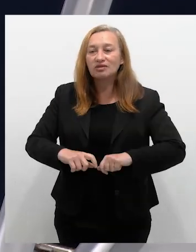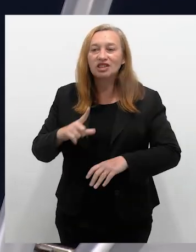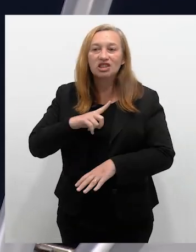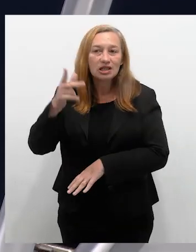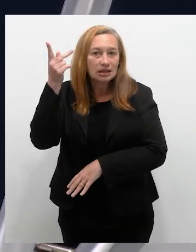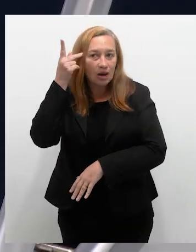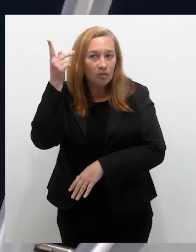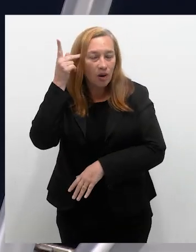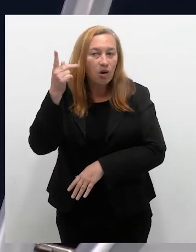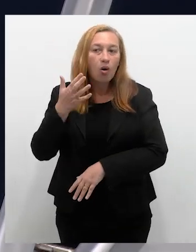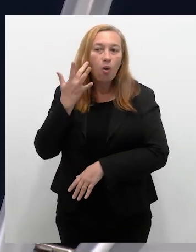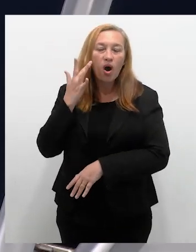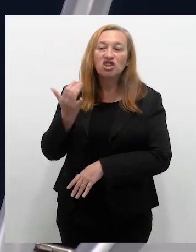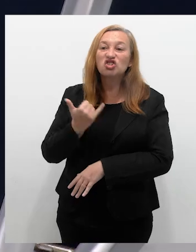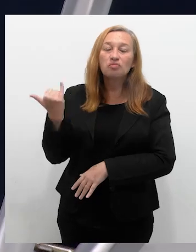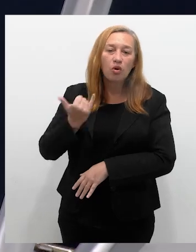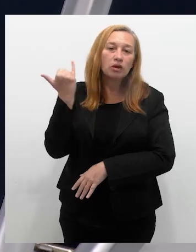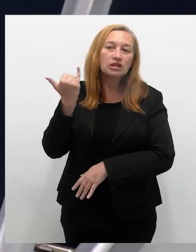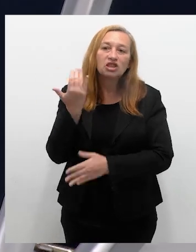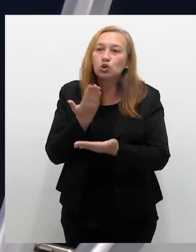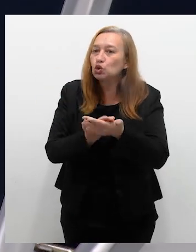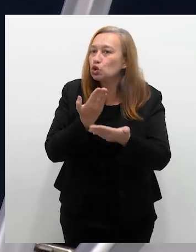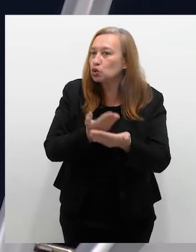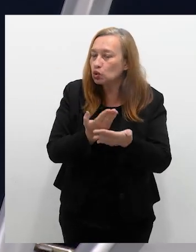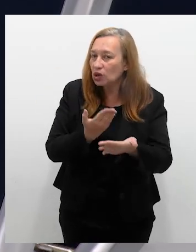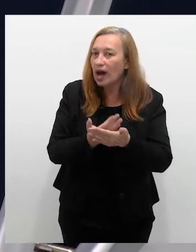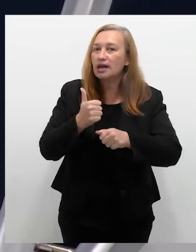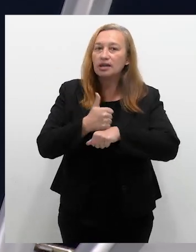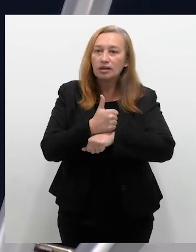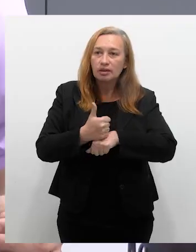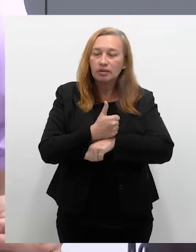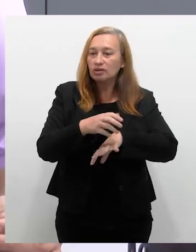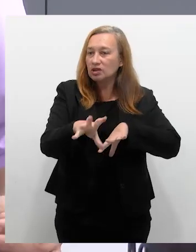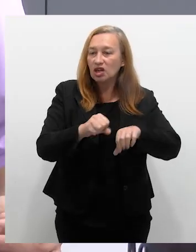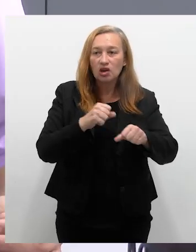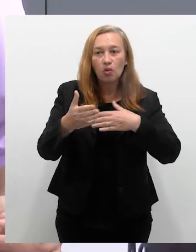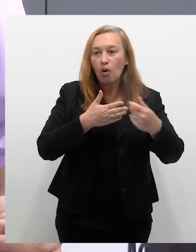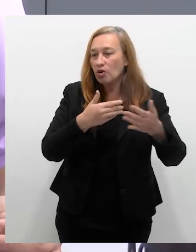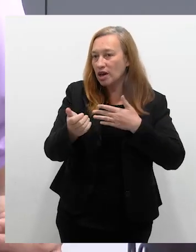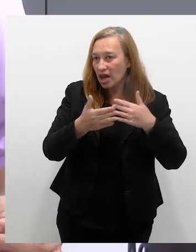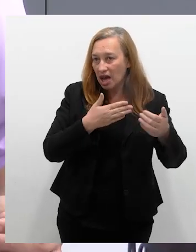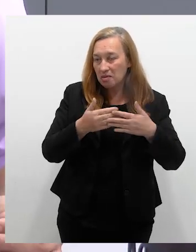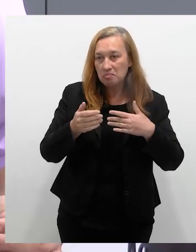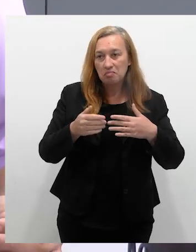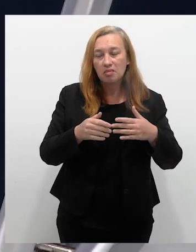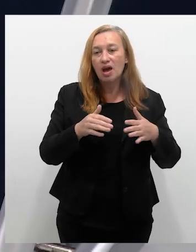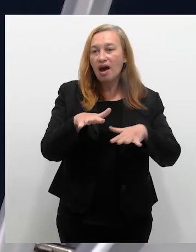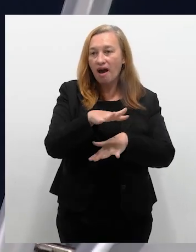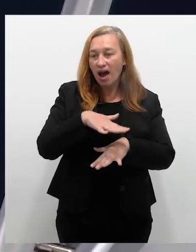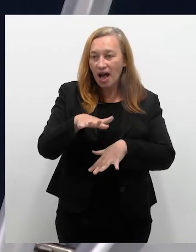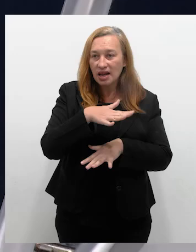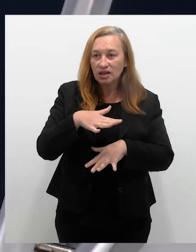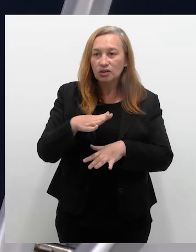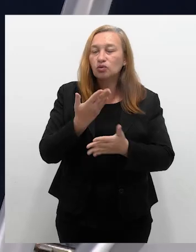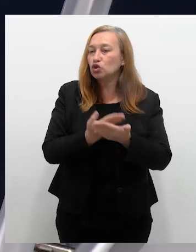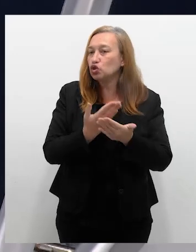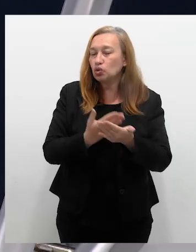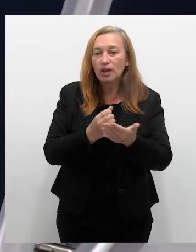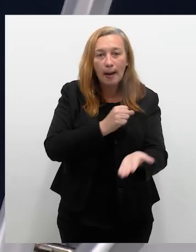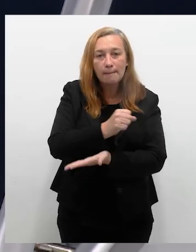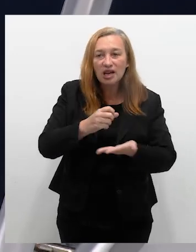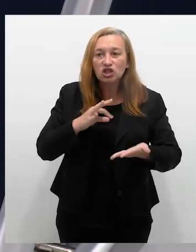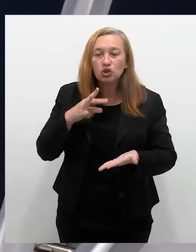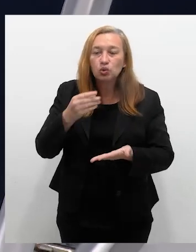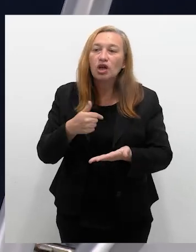tinha em São Paulo. Eu acho muito importante a gente estudar, se profissionalizar em qualquer que seja a profissão. O estudo é a base de